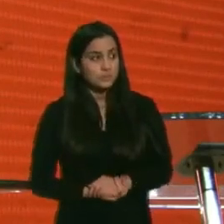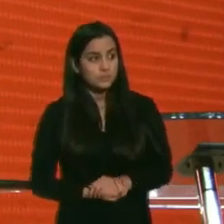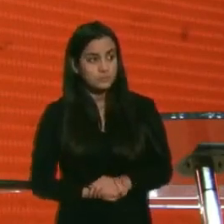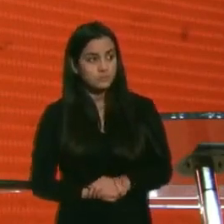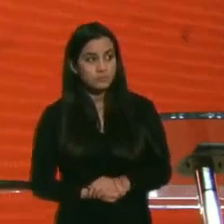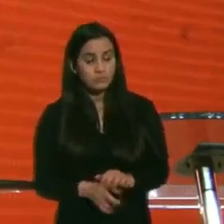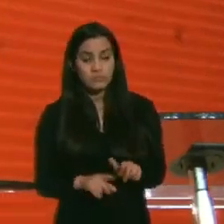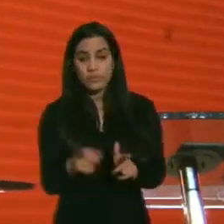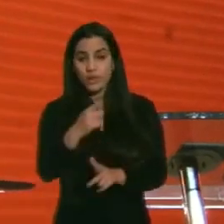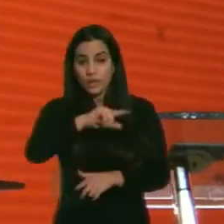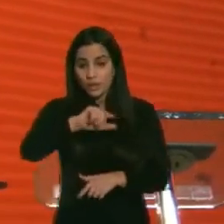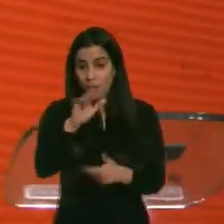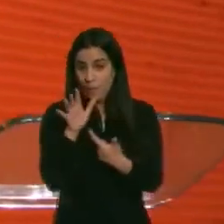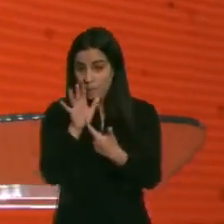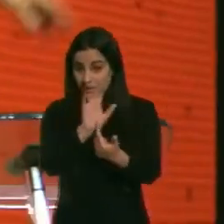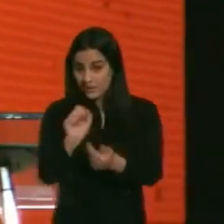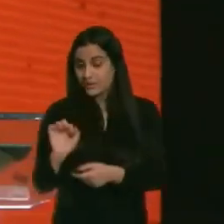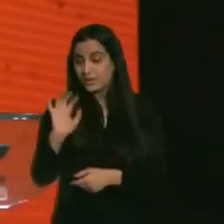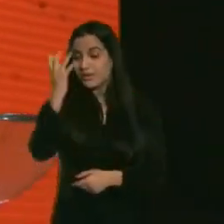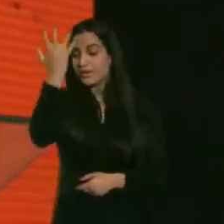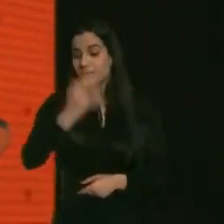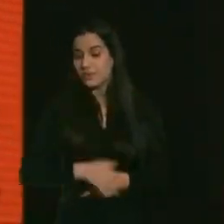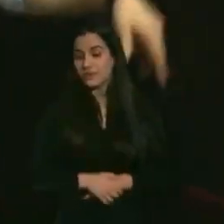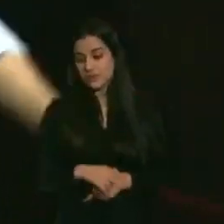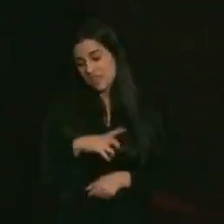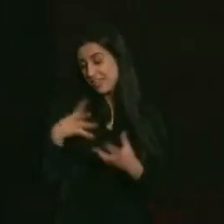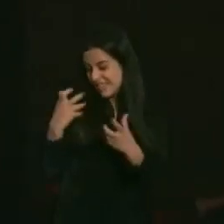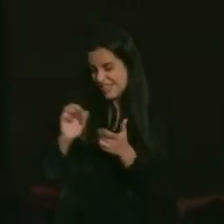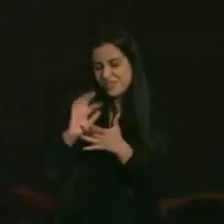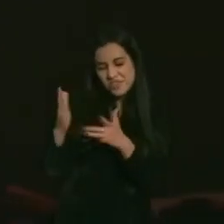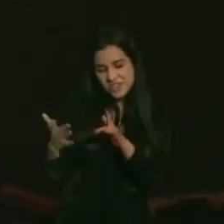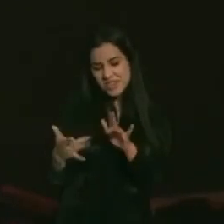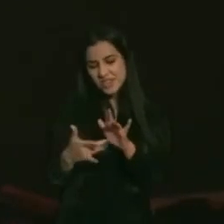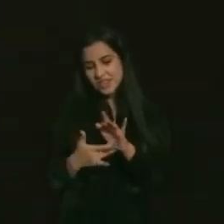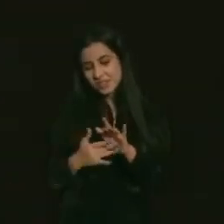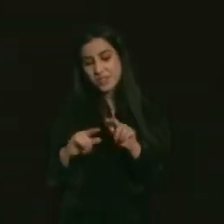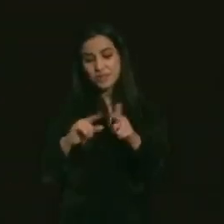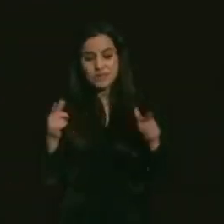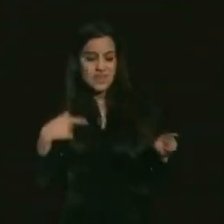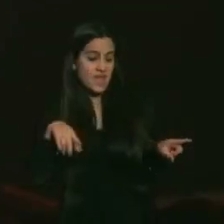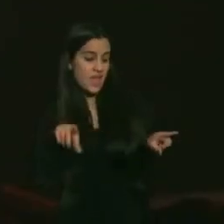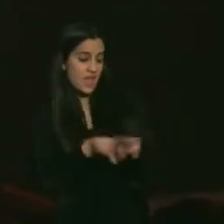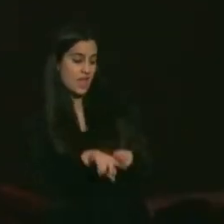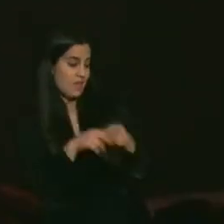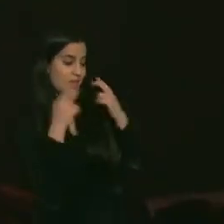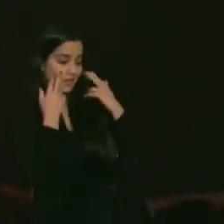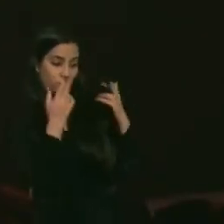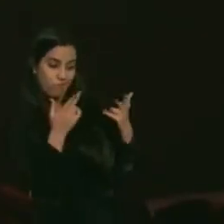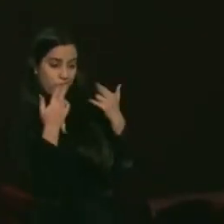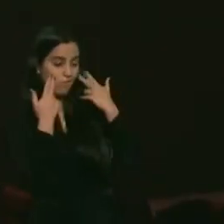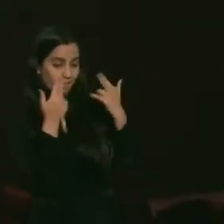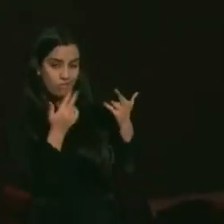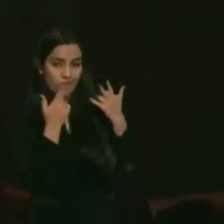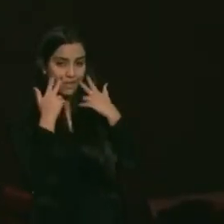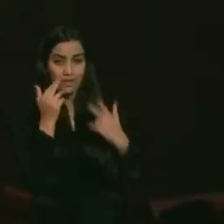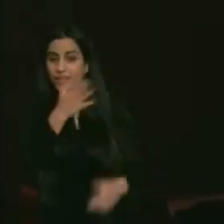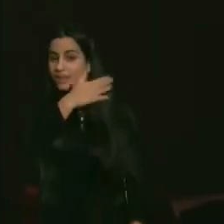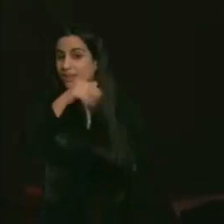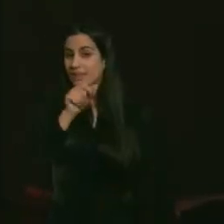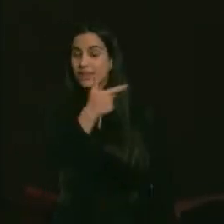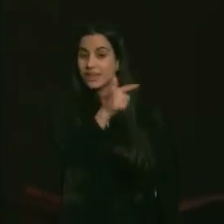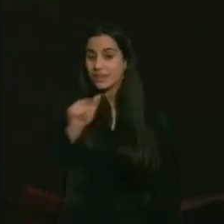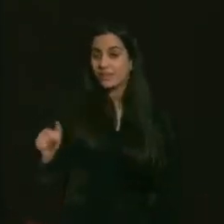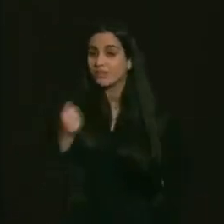Mas você apareceu na festa, tomou uma decisão, aceitou, mas veio de qualquer jeito. E não honra